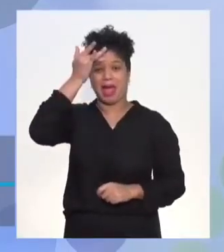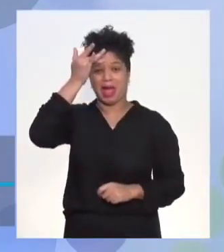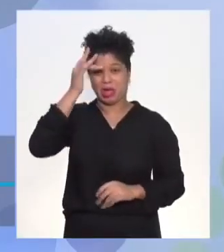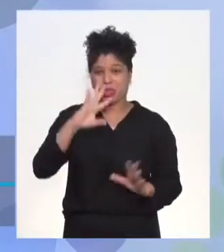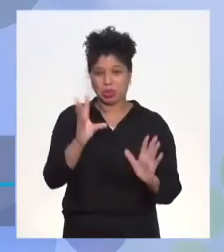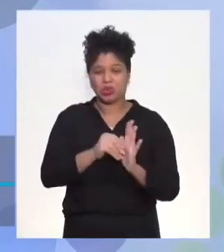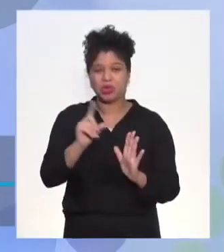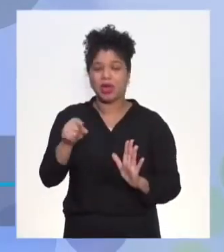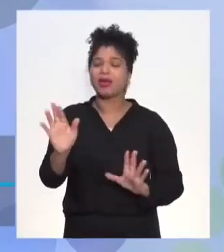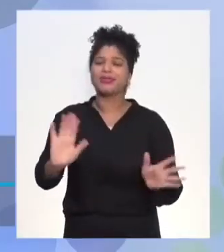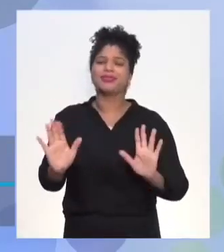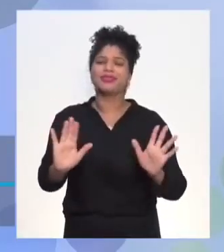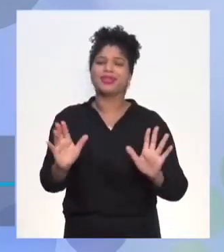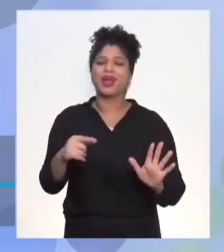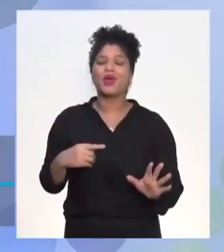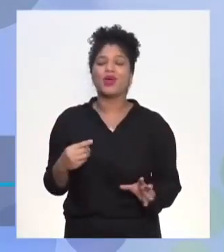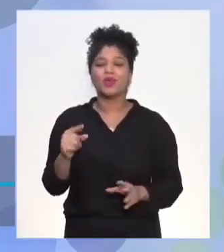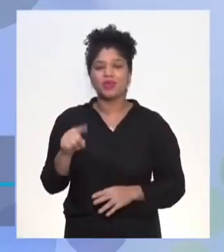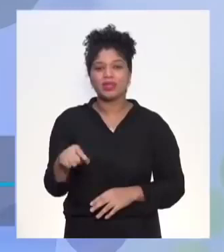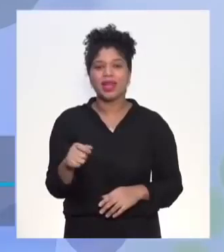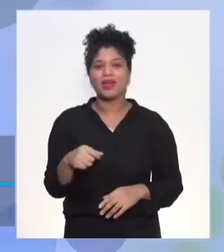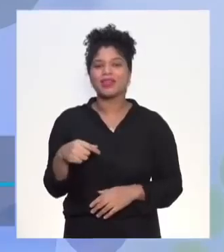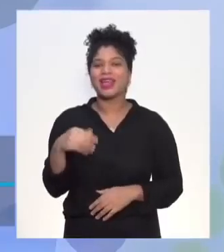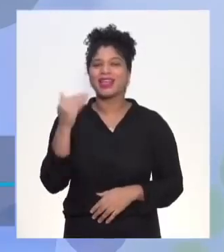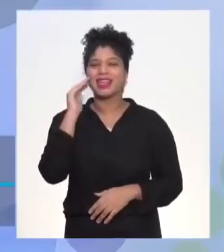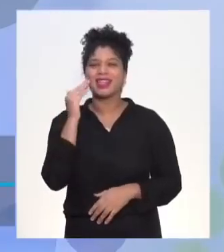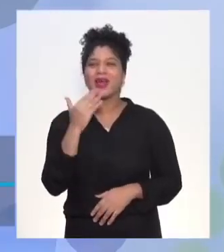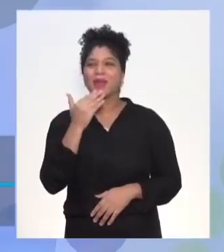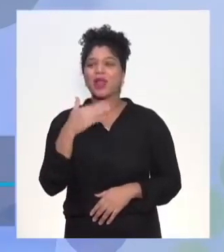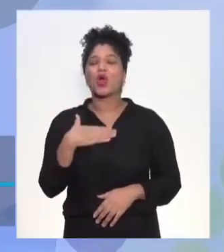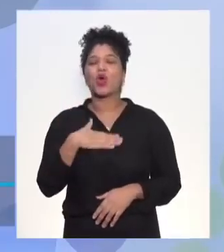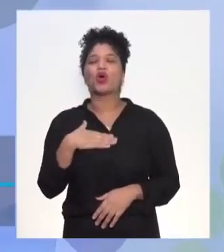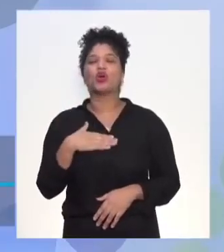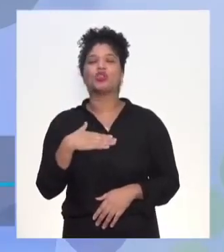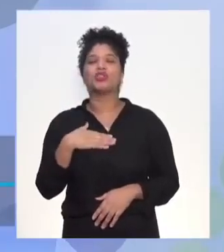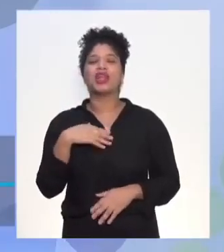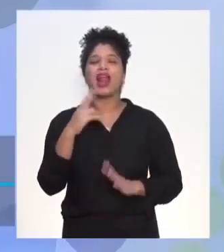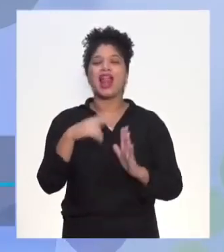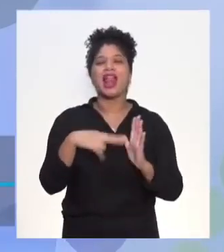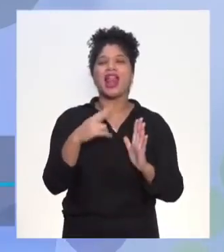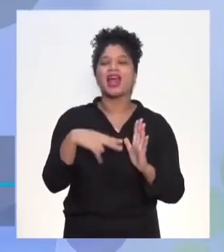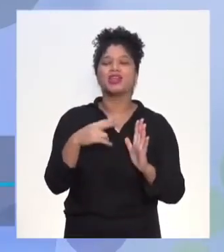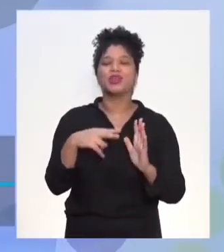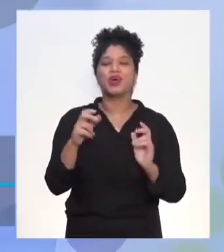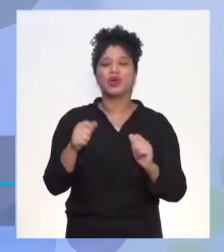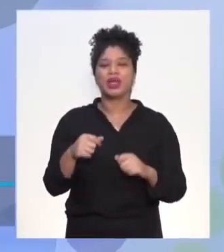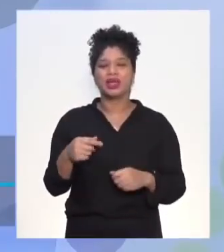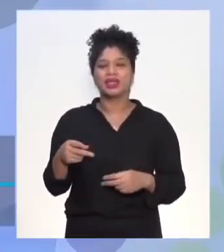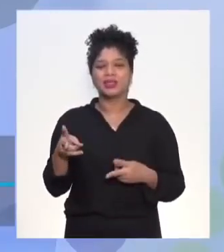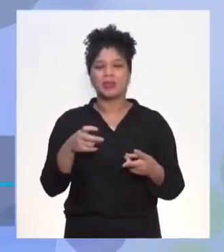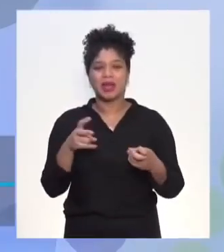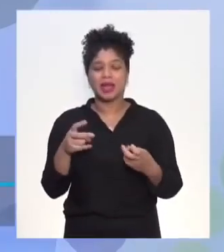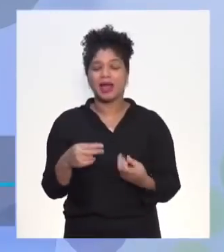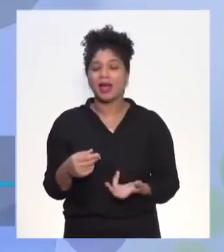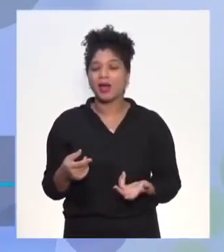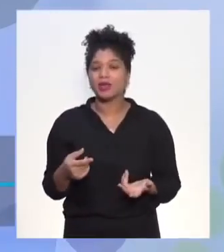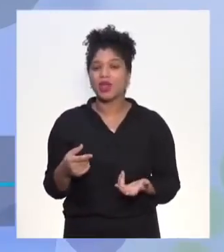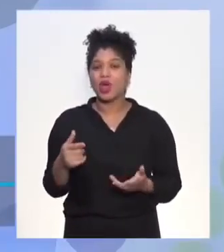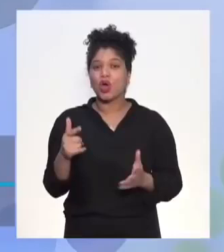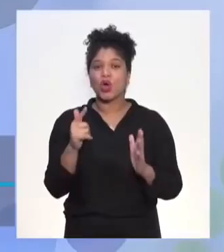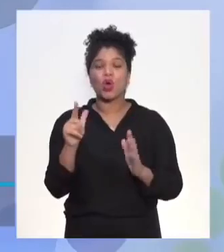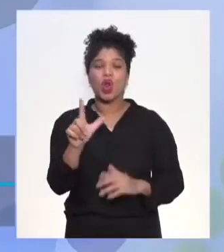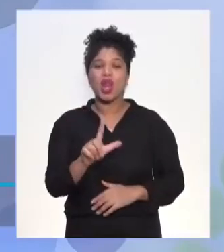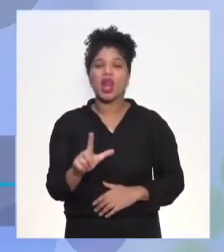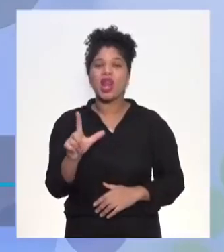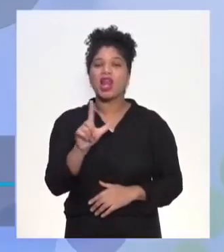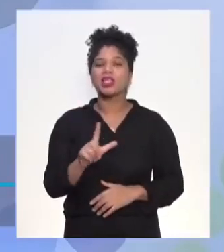quero despertar em você um pouquinho do gosto pela leitura. Tentar ver as narrativas literárias, os livros, os